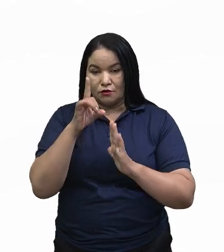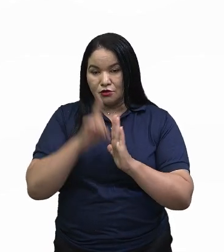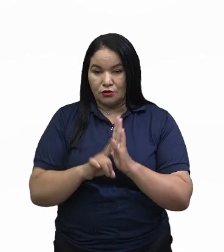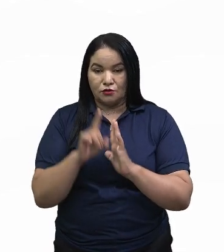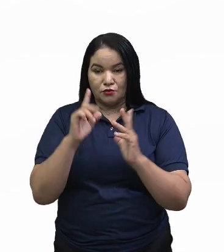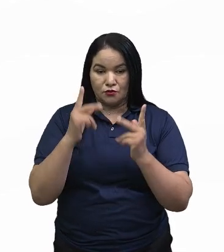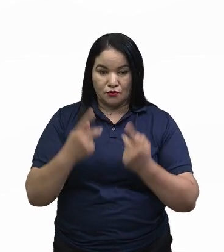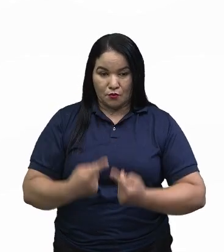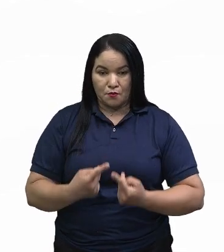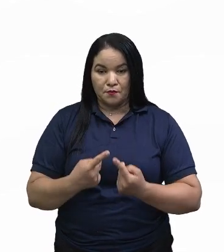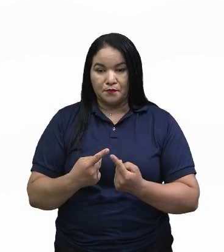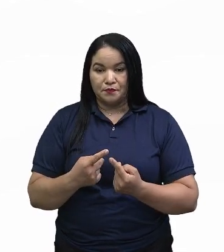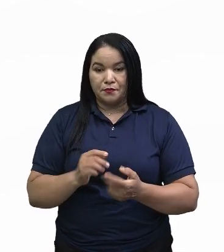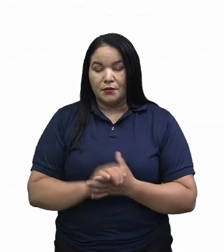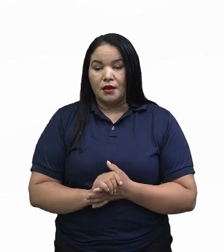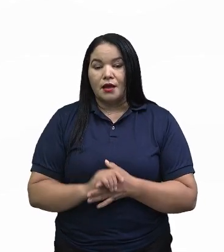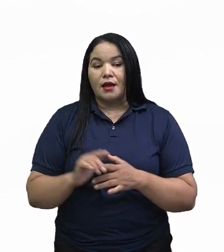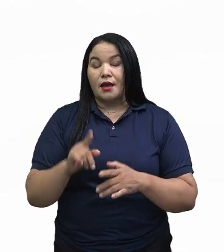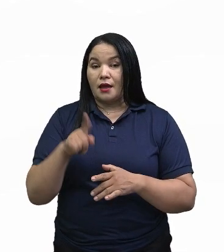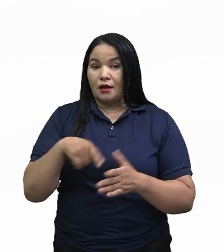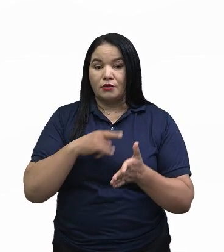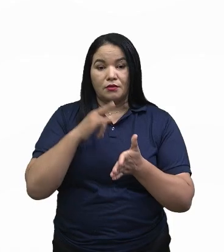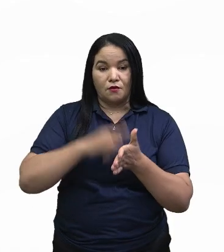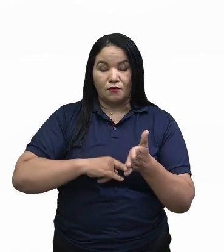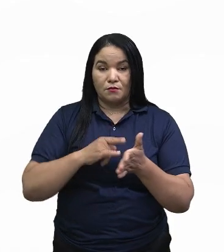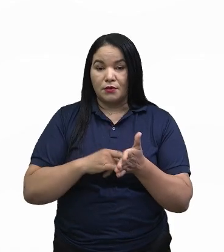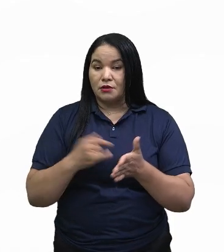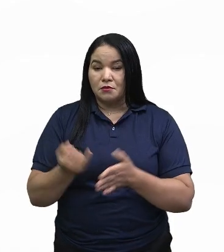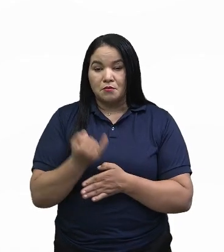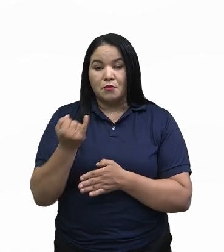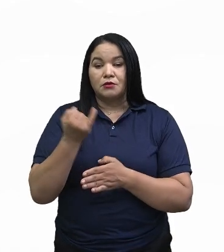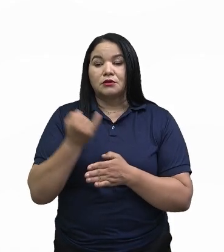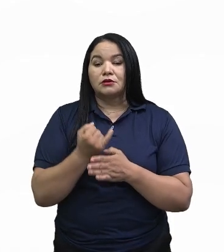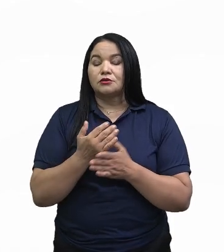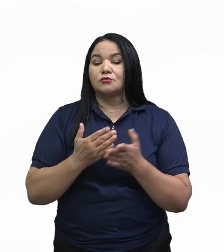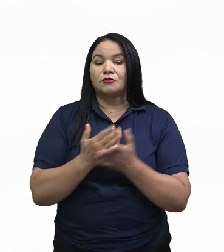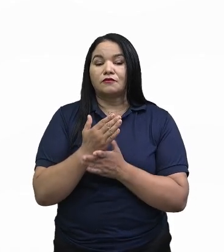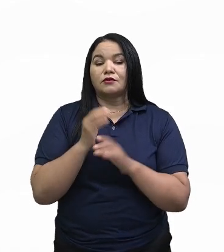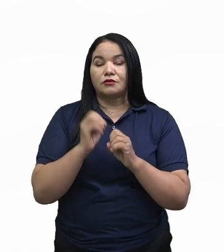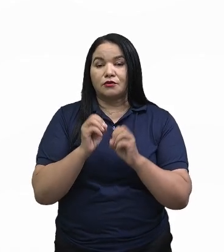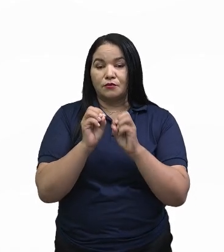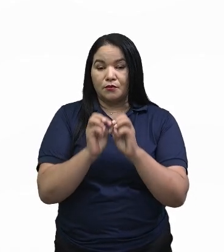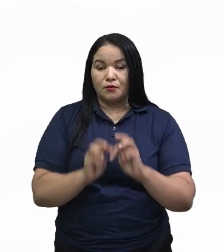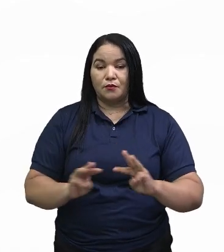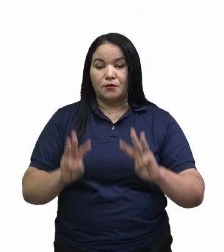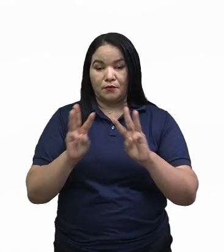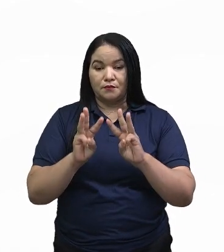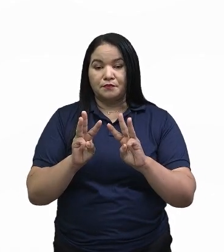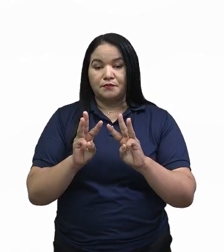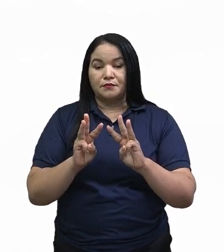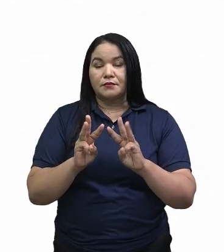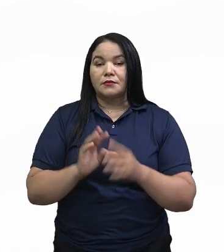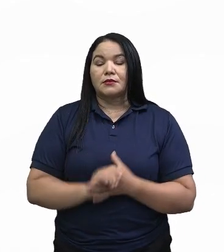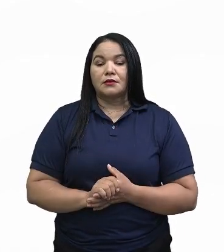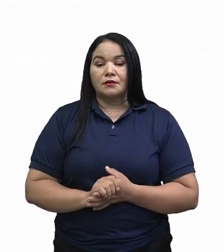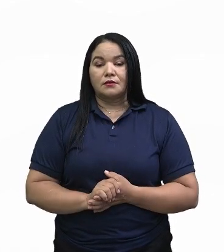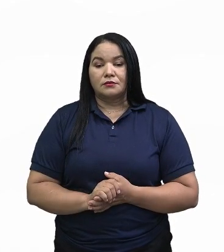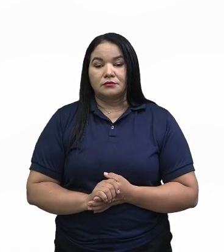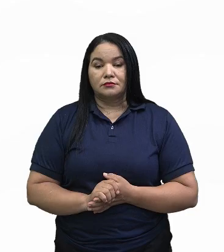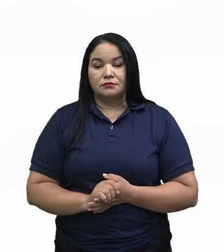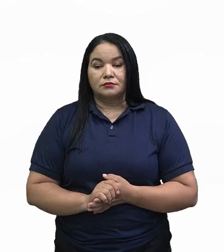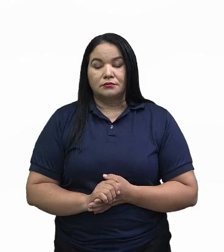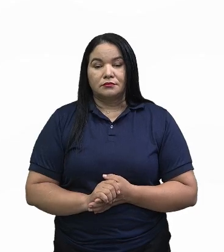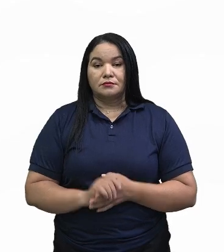um documento fundamental, aprovado pela Organização das Nações Unidas, a ONU,